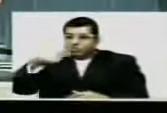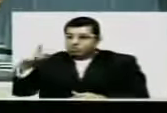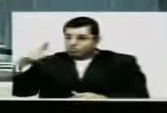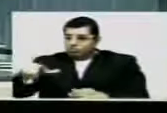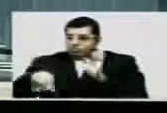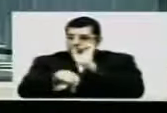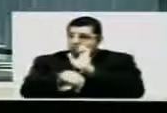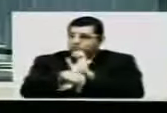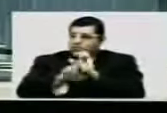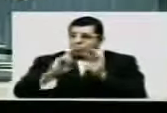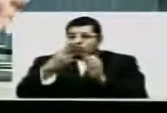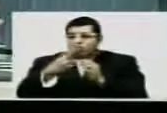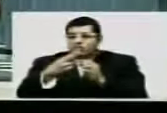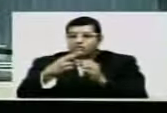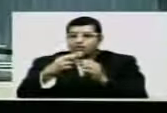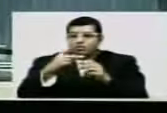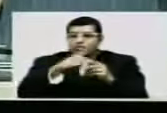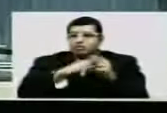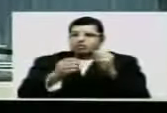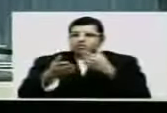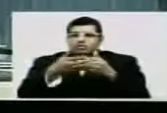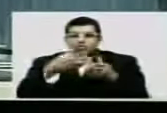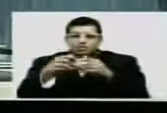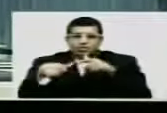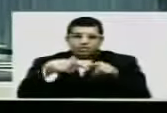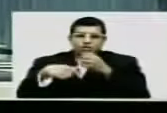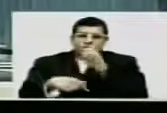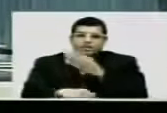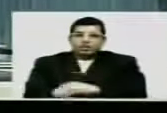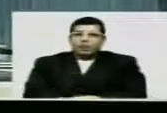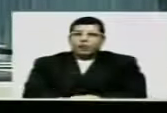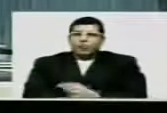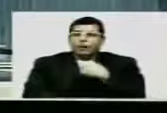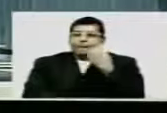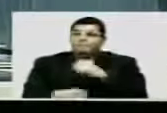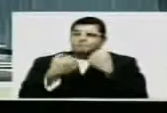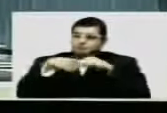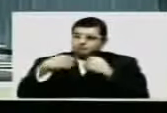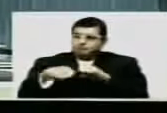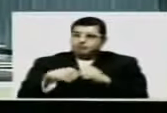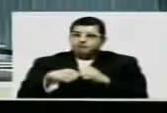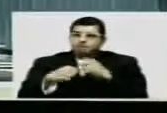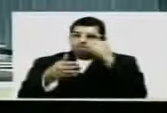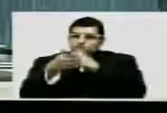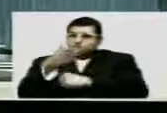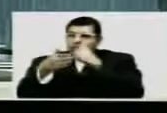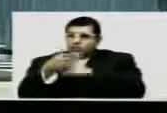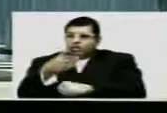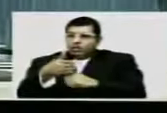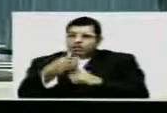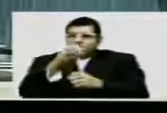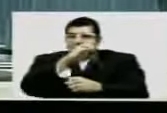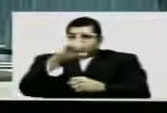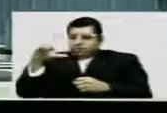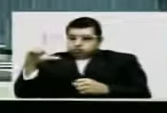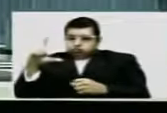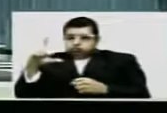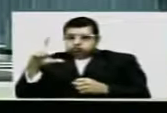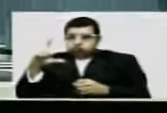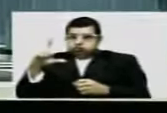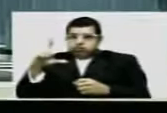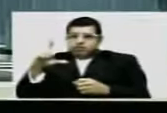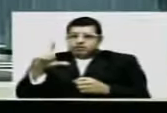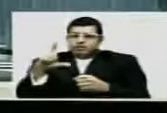outros estados, ou a presidente, ou quem quer que seja. Os nossos aliados nessa luta é o esclarecimento